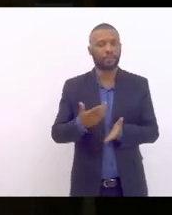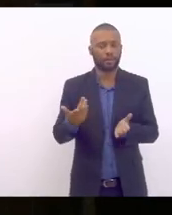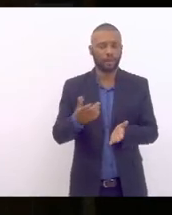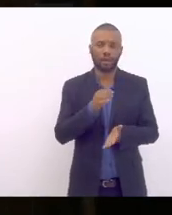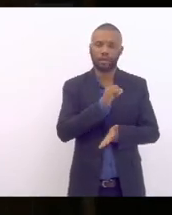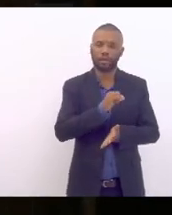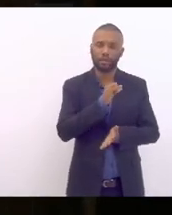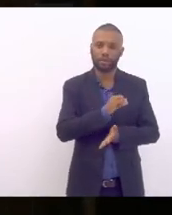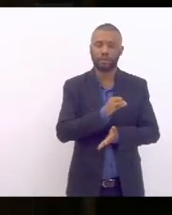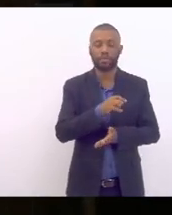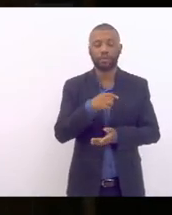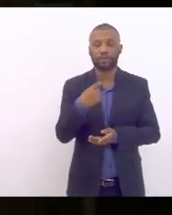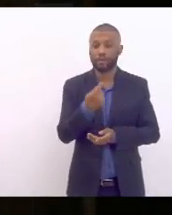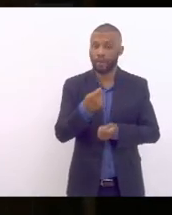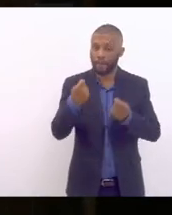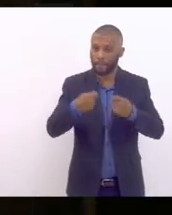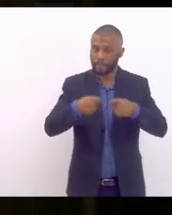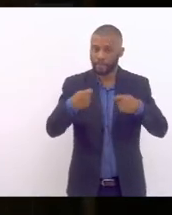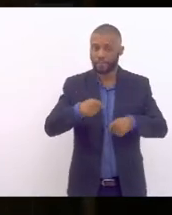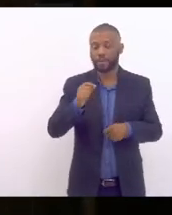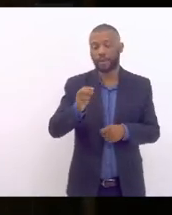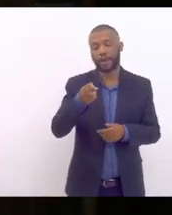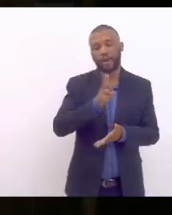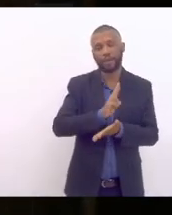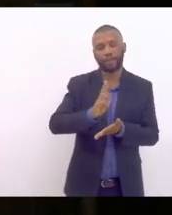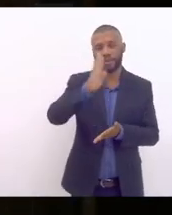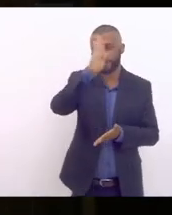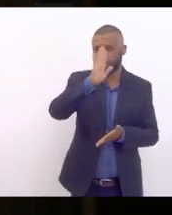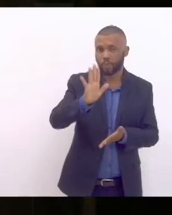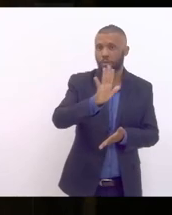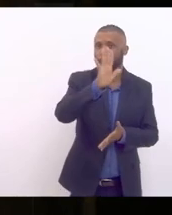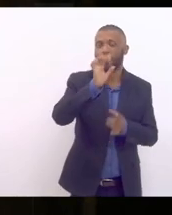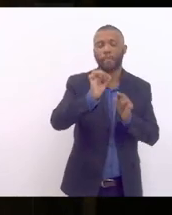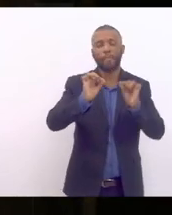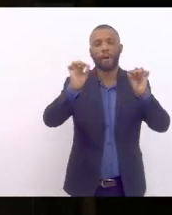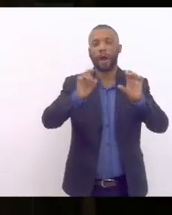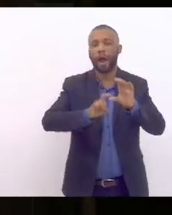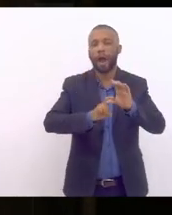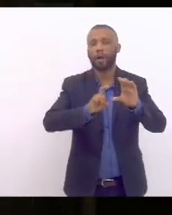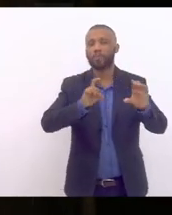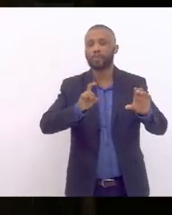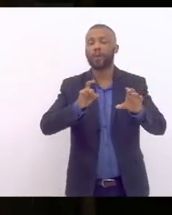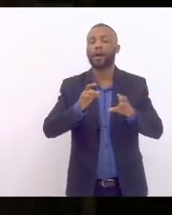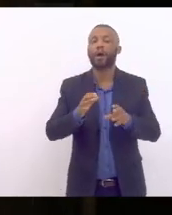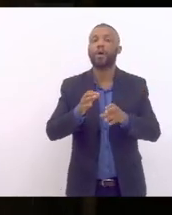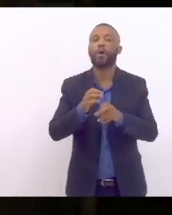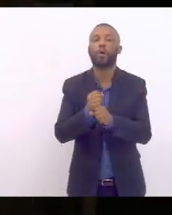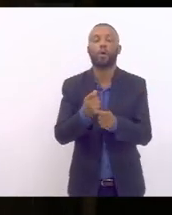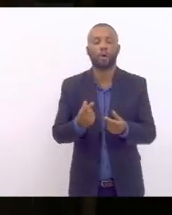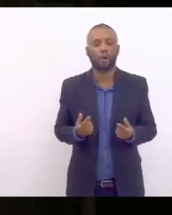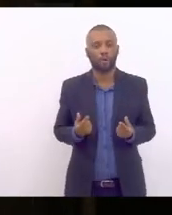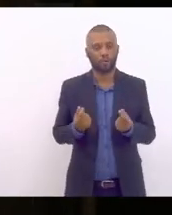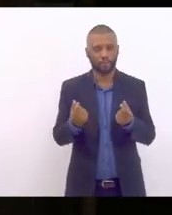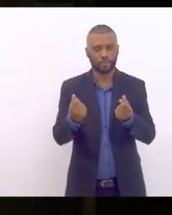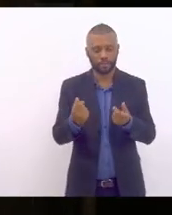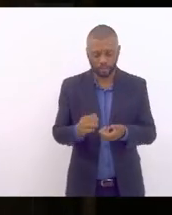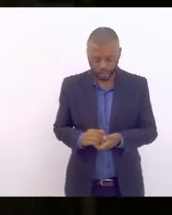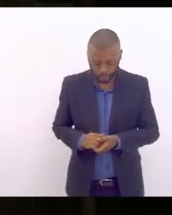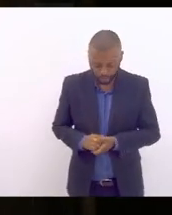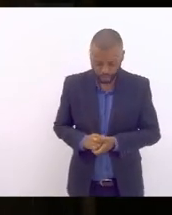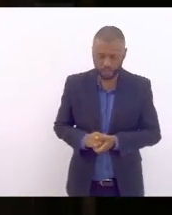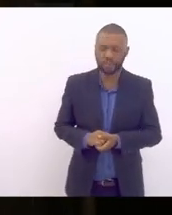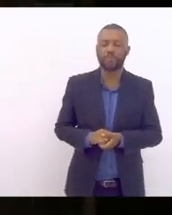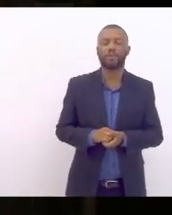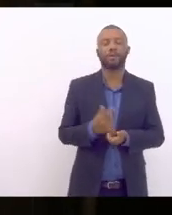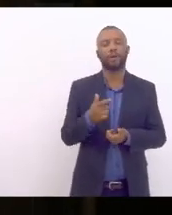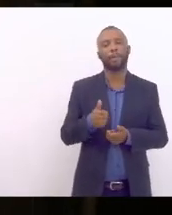preciso dotar as Universidades do Brasil de autonomia orçamentária e o